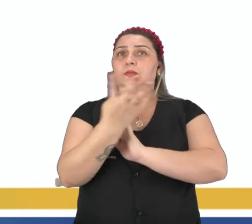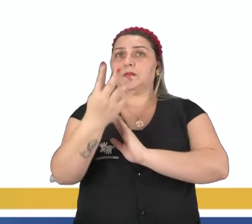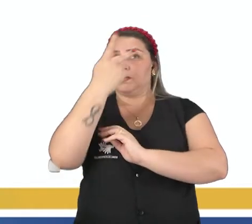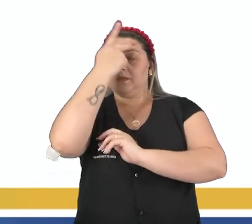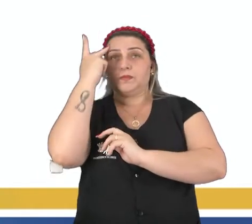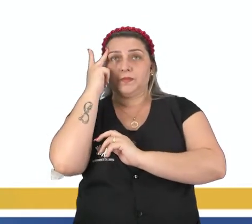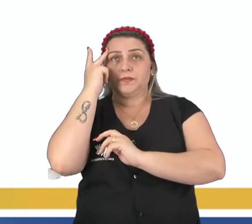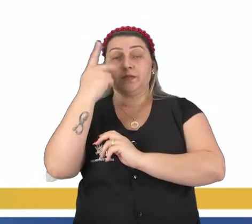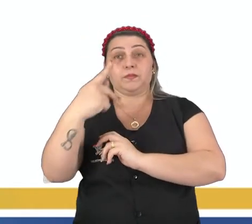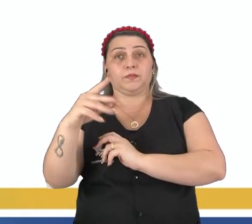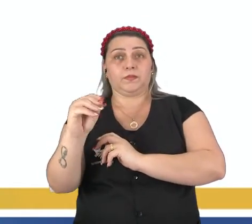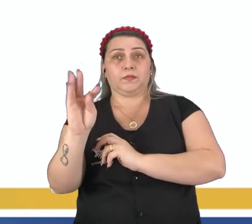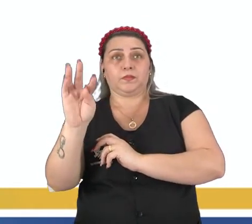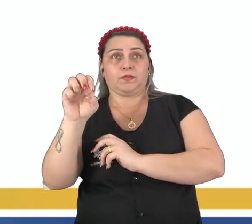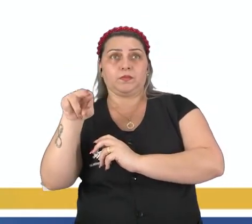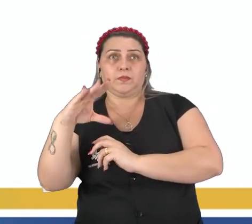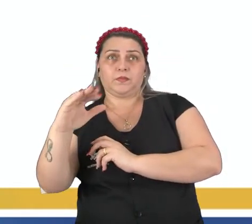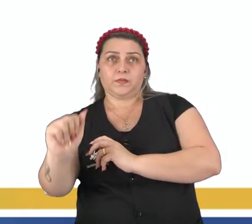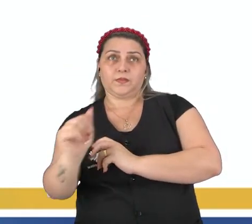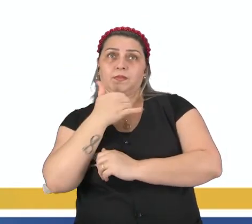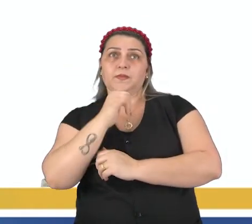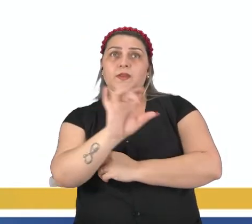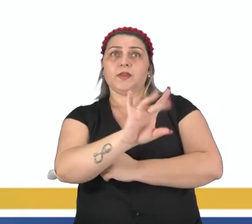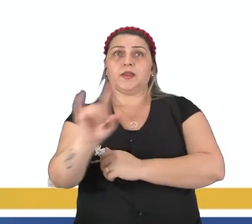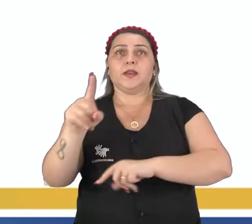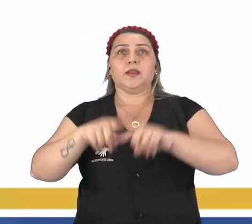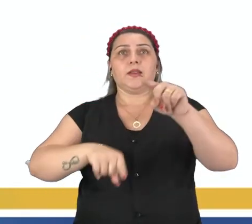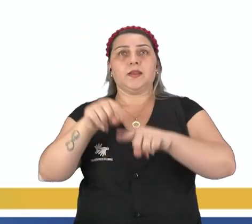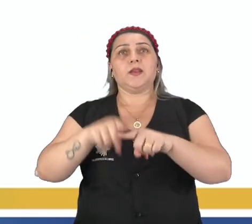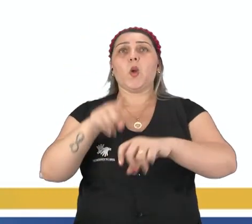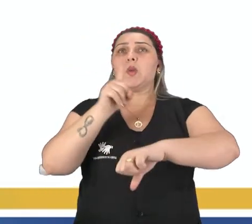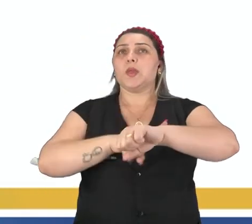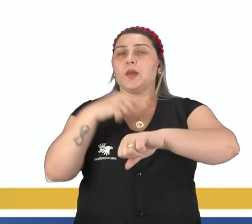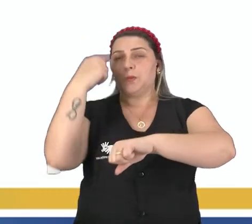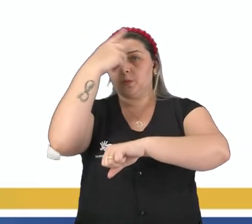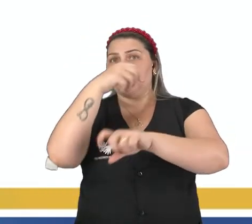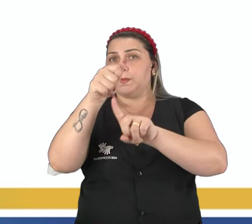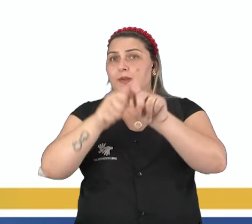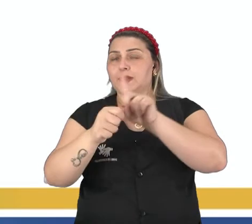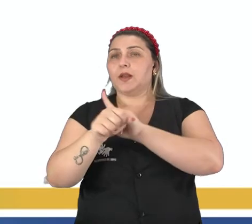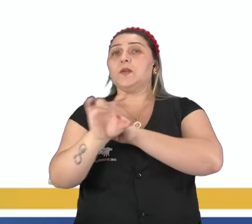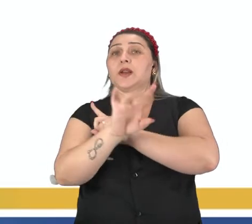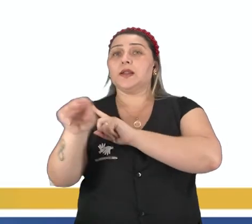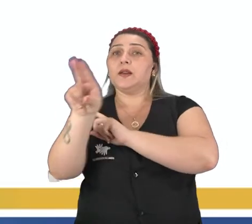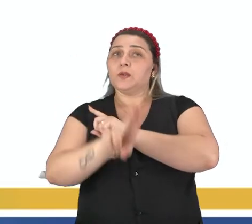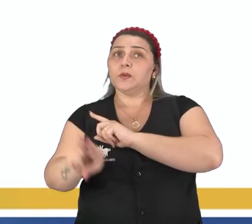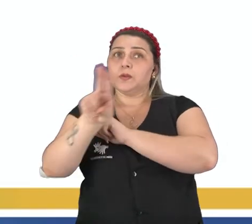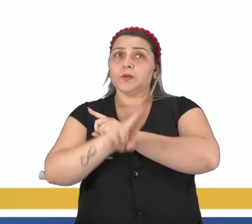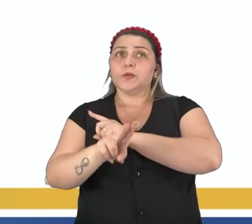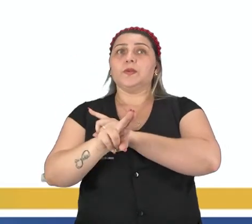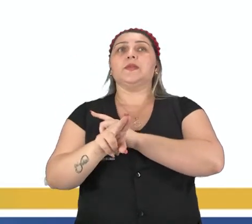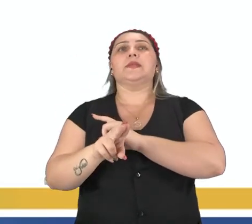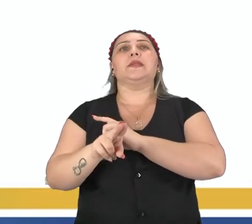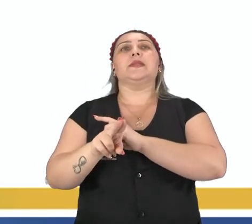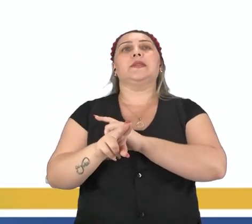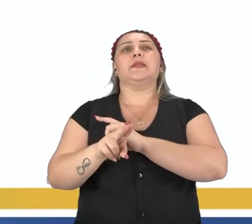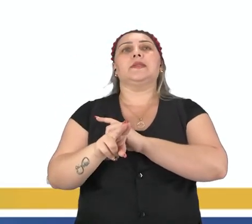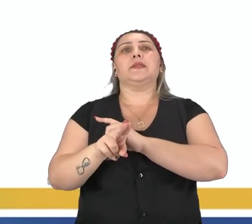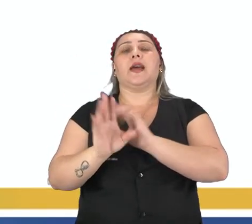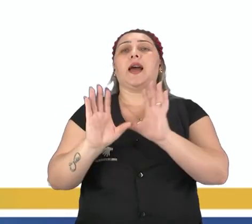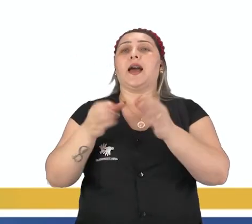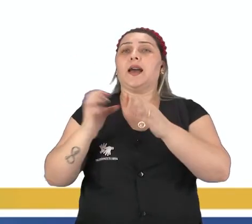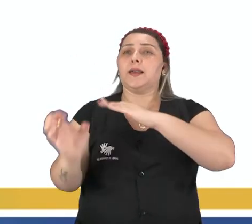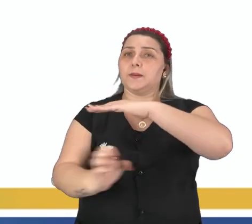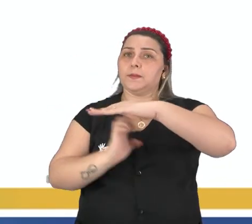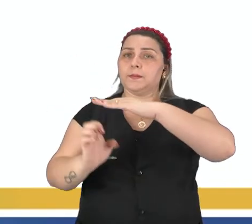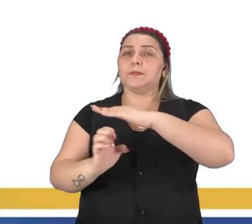residência com 4 pessoas, a potência elétrica de cada equipamento e o tempo mensal de funcionamento em horas. Supondo que a companhia de